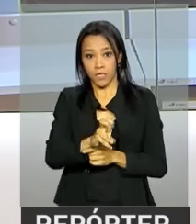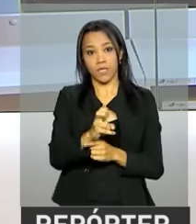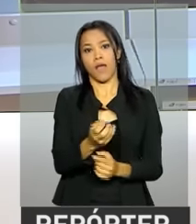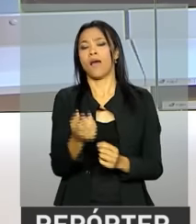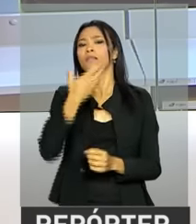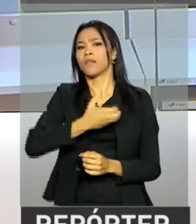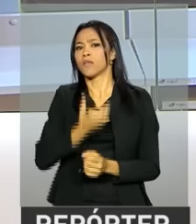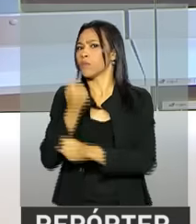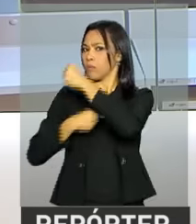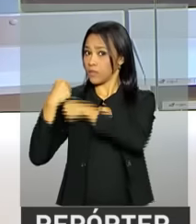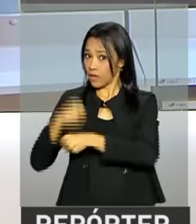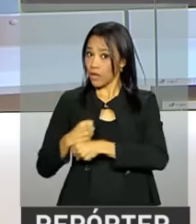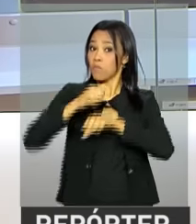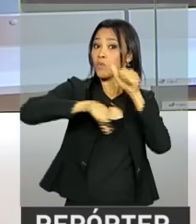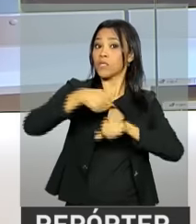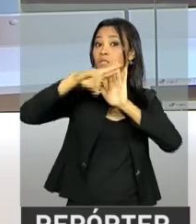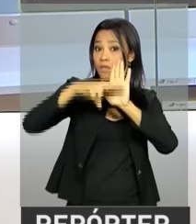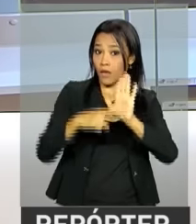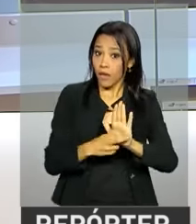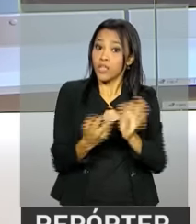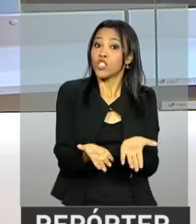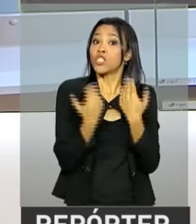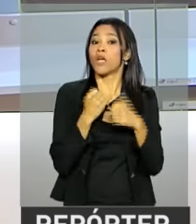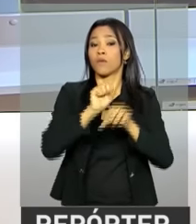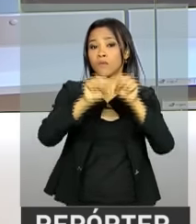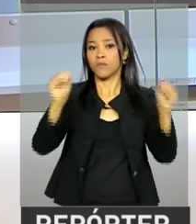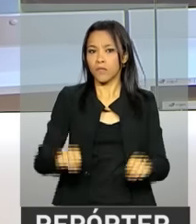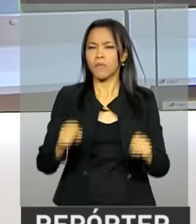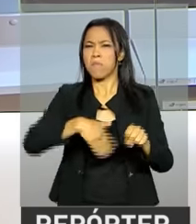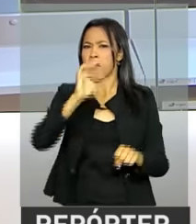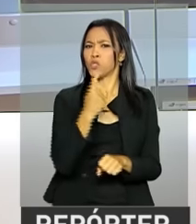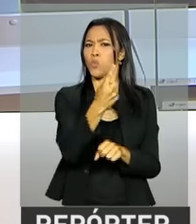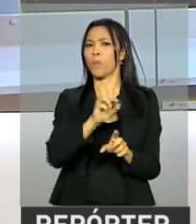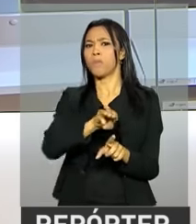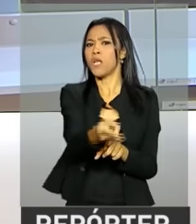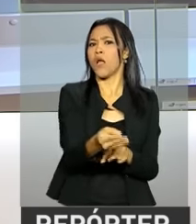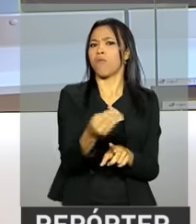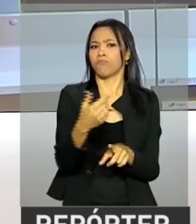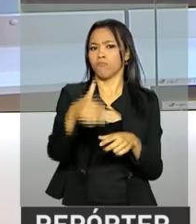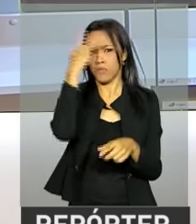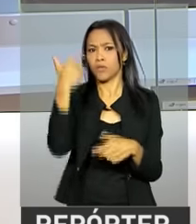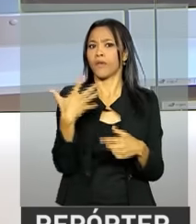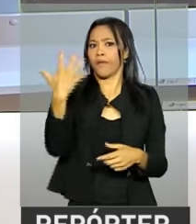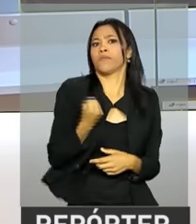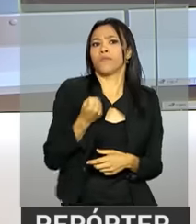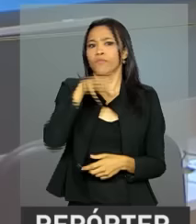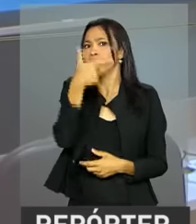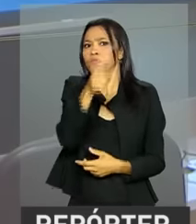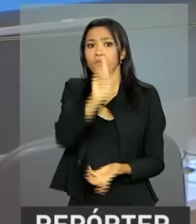passado as mudanças nas regras tiraram do sistema mais de 1 milhão de trabalhadores que recebiam o benefício sem ter